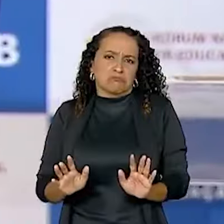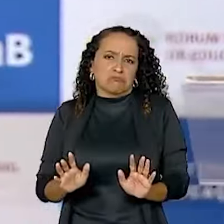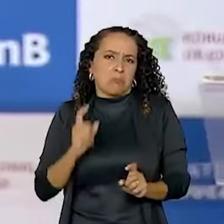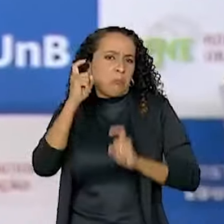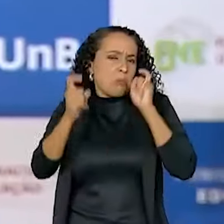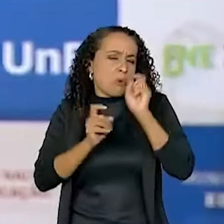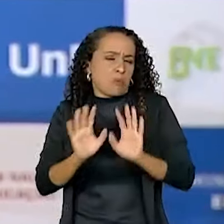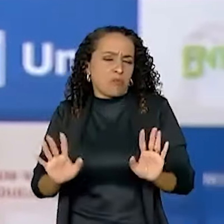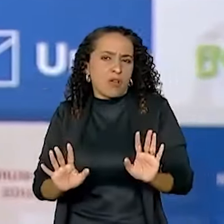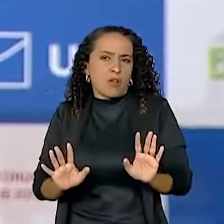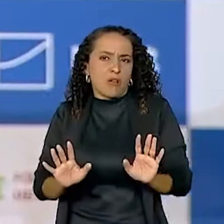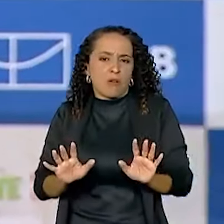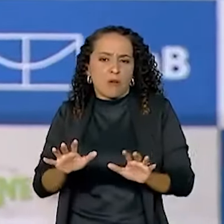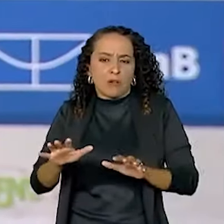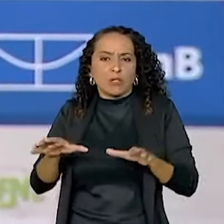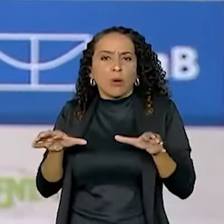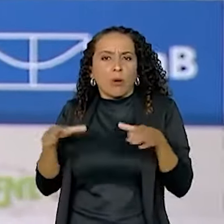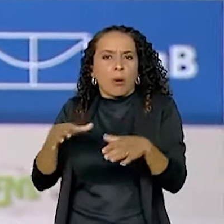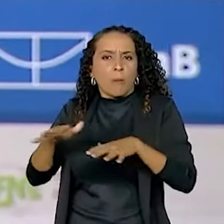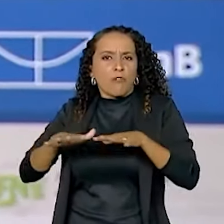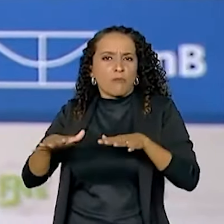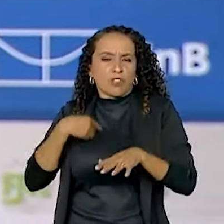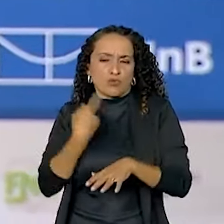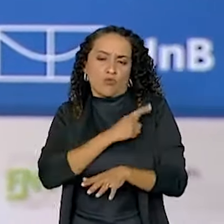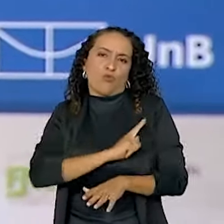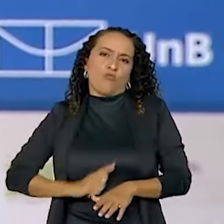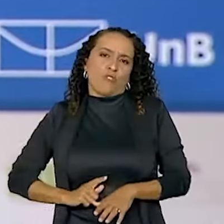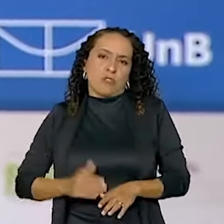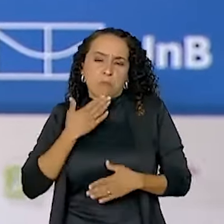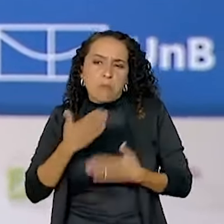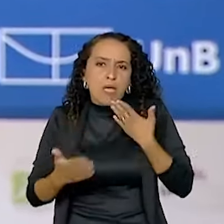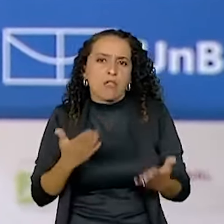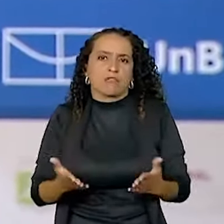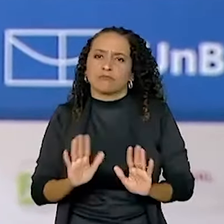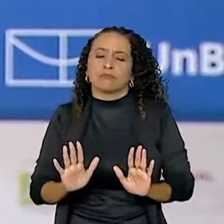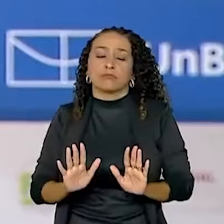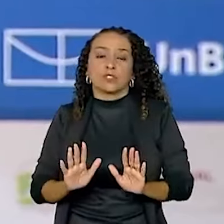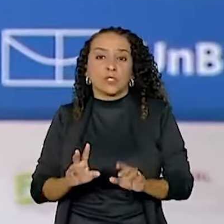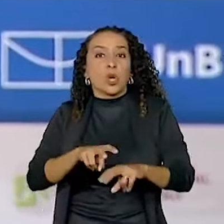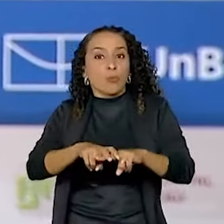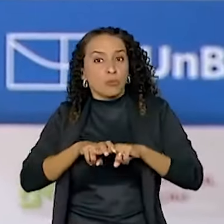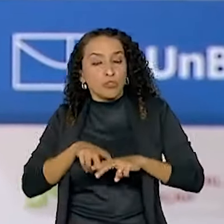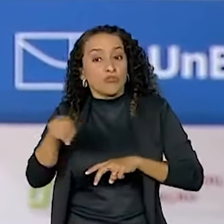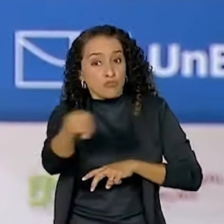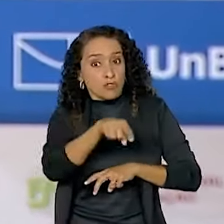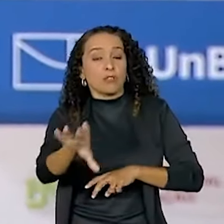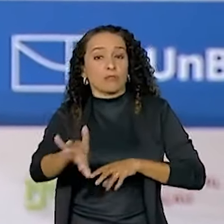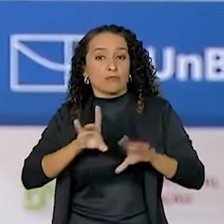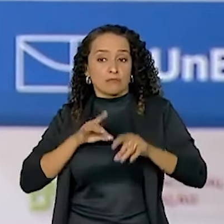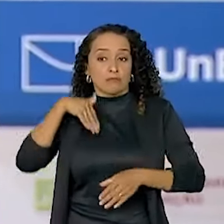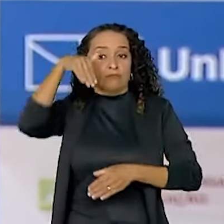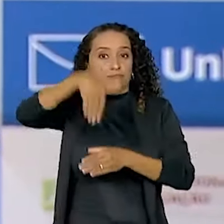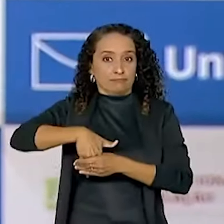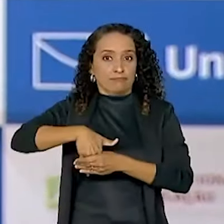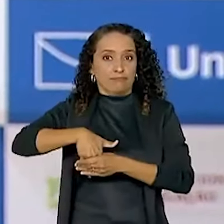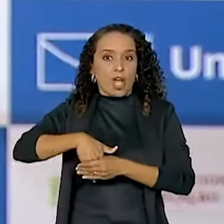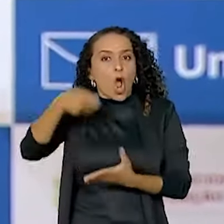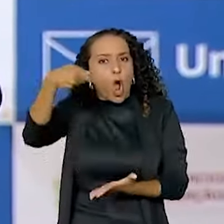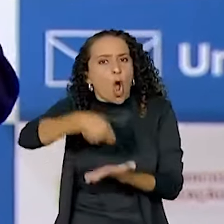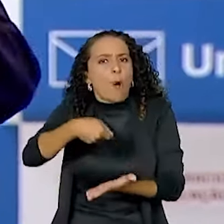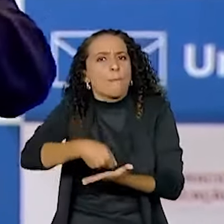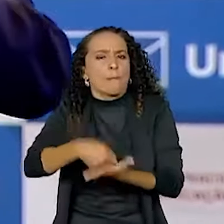o movimento reivindique do nosso governo. Afinal de contas, foi para isso que vocês nos elegeram, para cobrar de